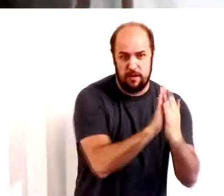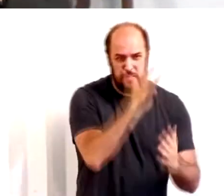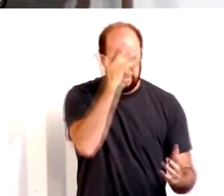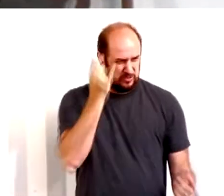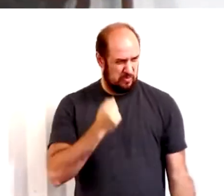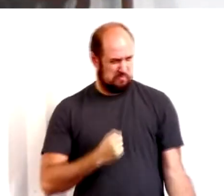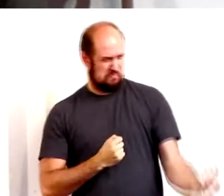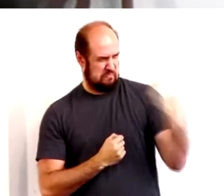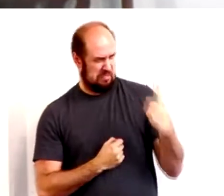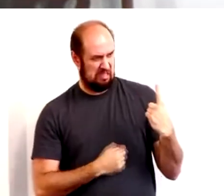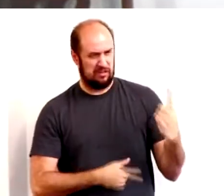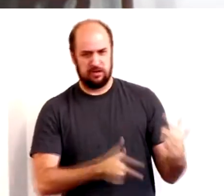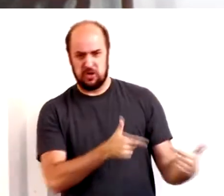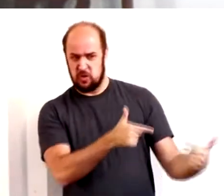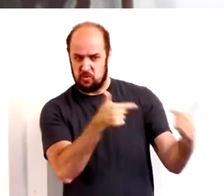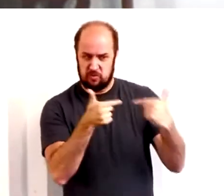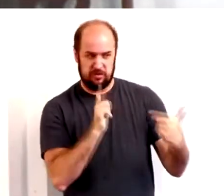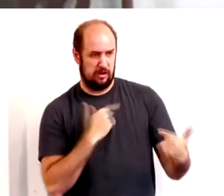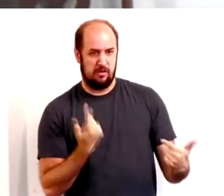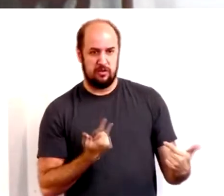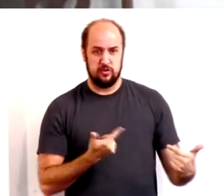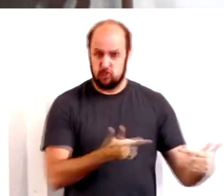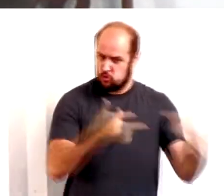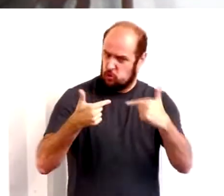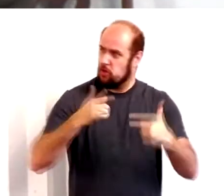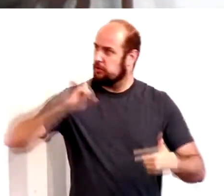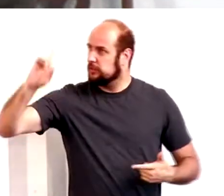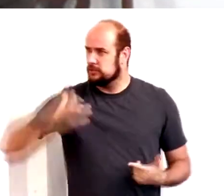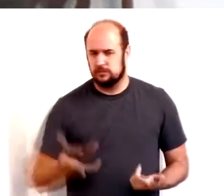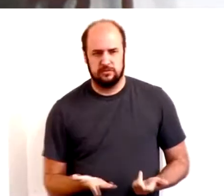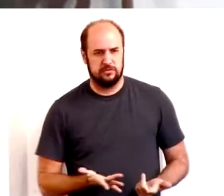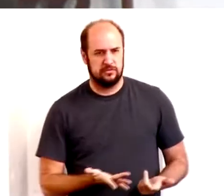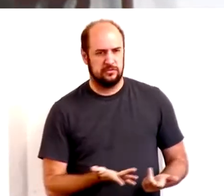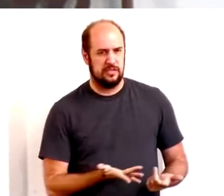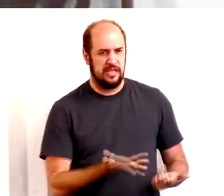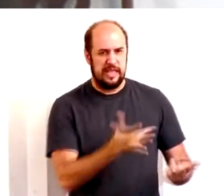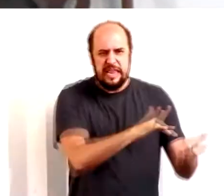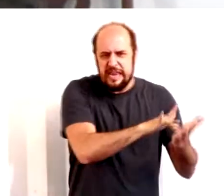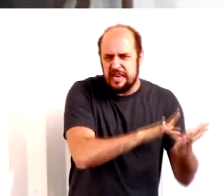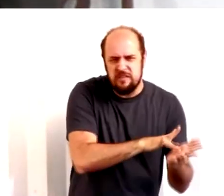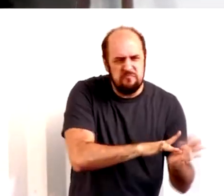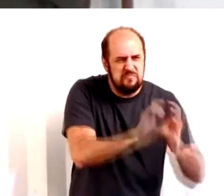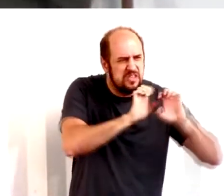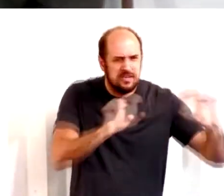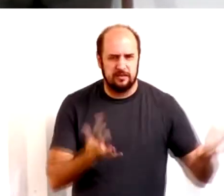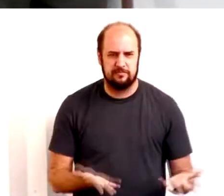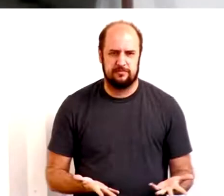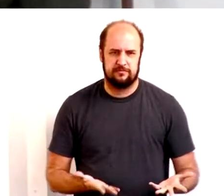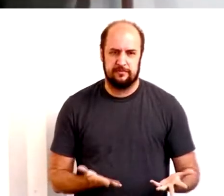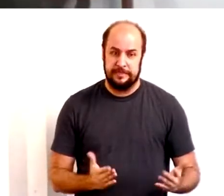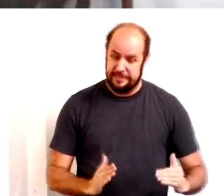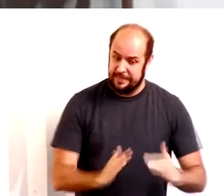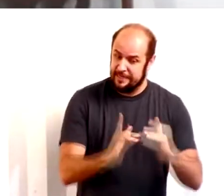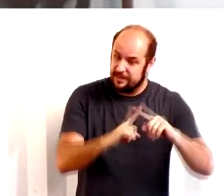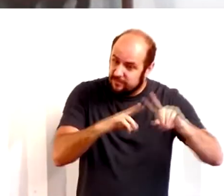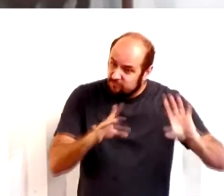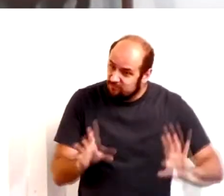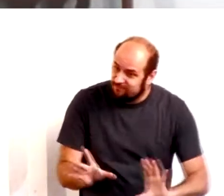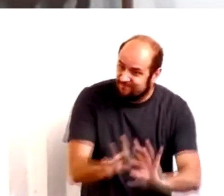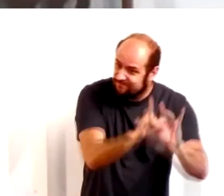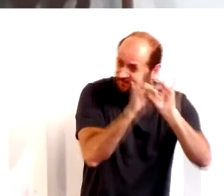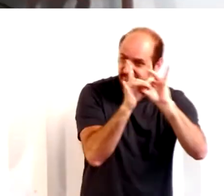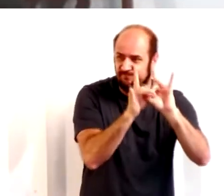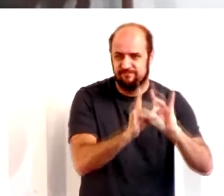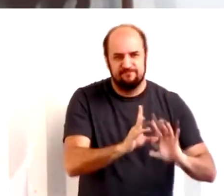que se levantam contra Deus, aqueles que são inimigos do Evangelho. Só uma igreja unida e forte